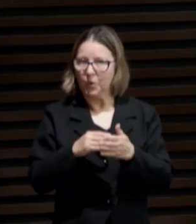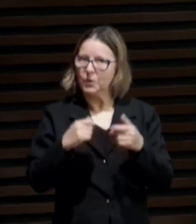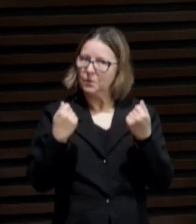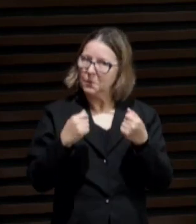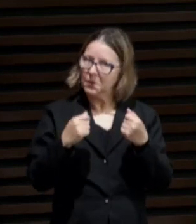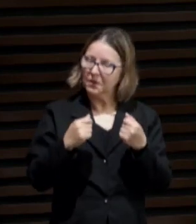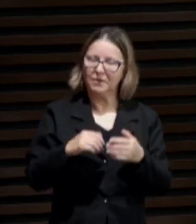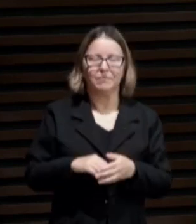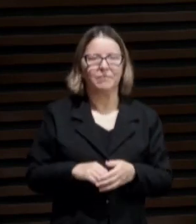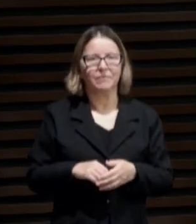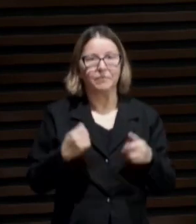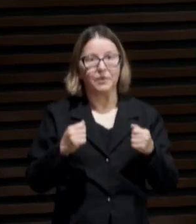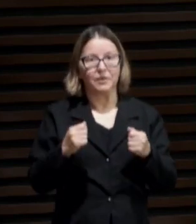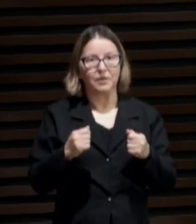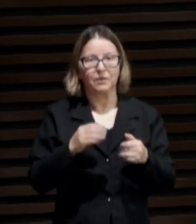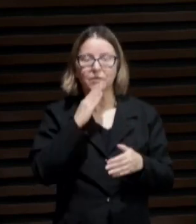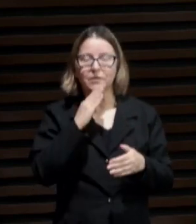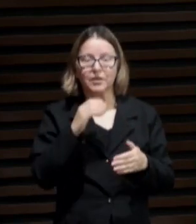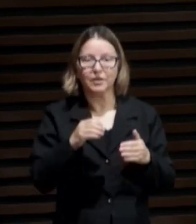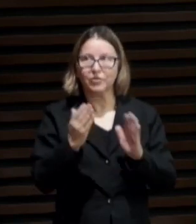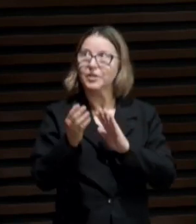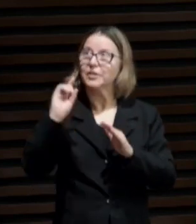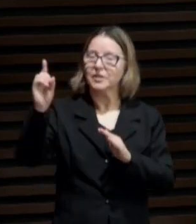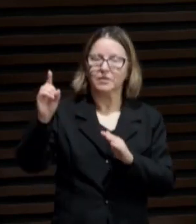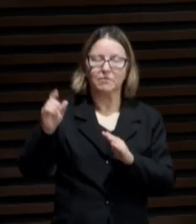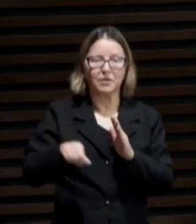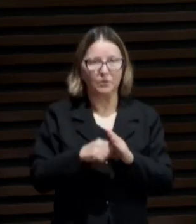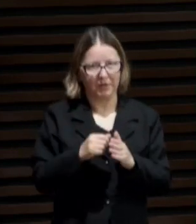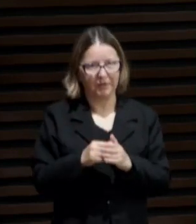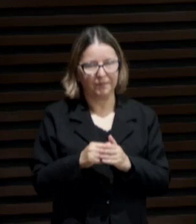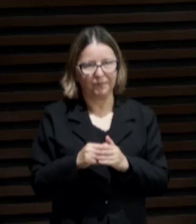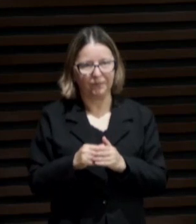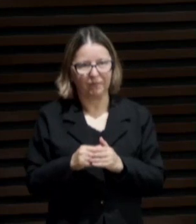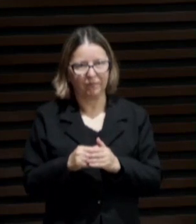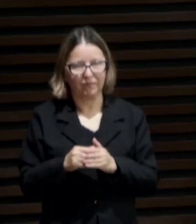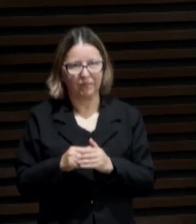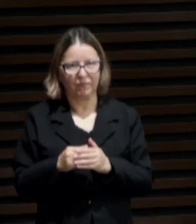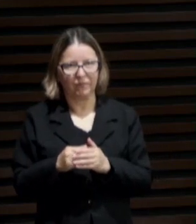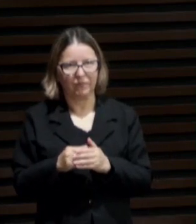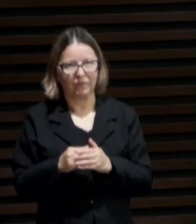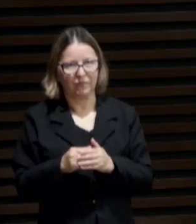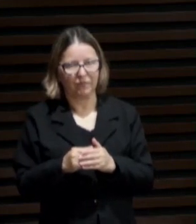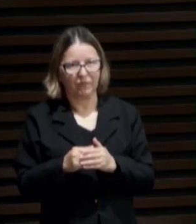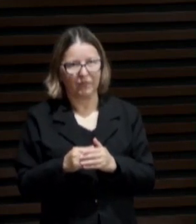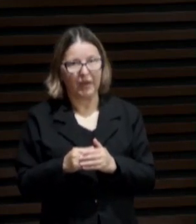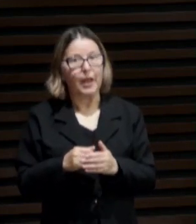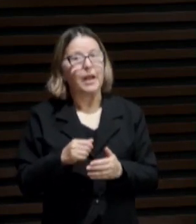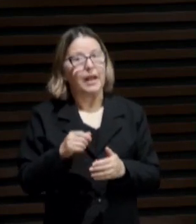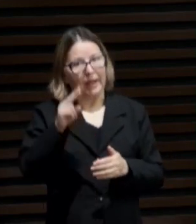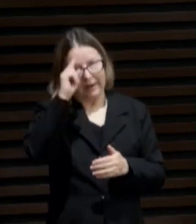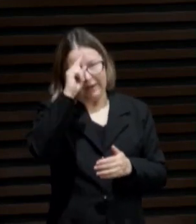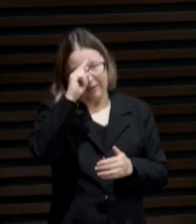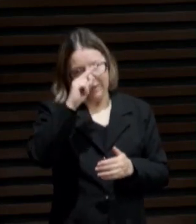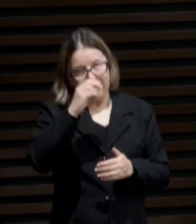precisamos reconhecer diante de Deus primeiro. Lembre-se que pecado, antes de ser contra o próximo, é contra Deus.